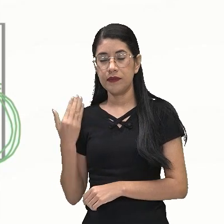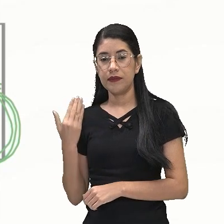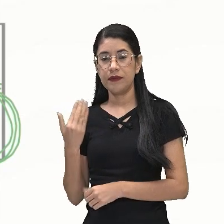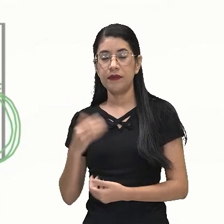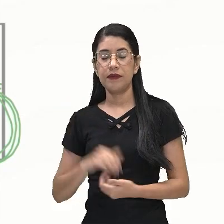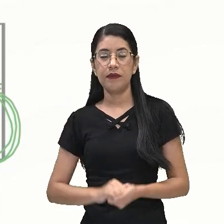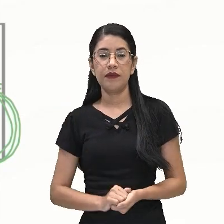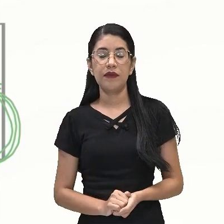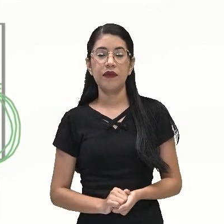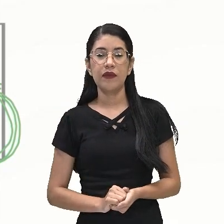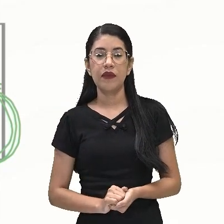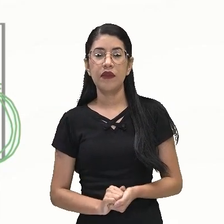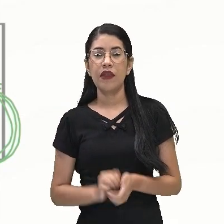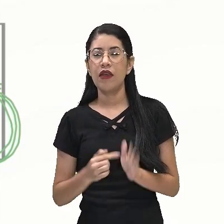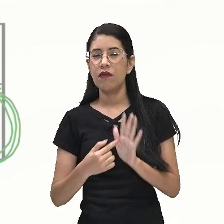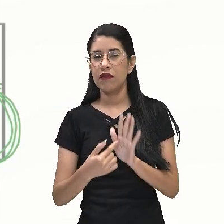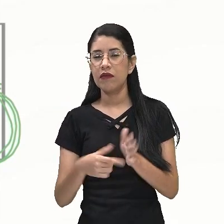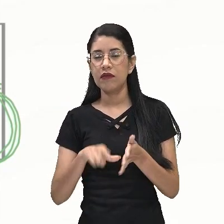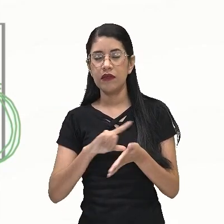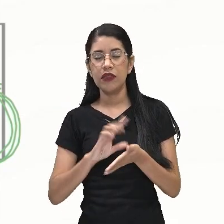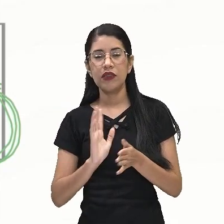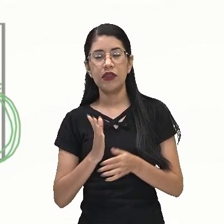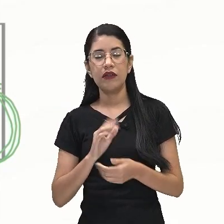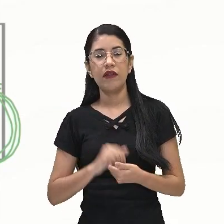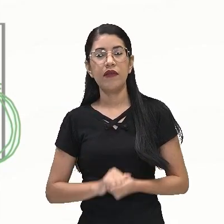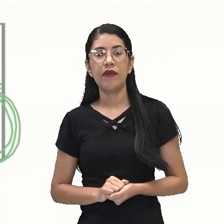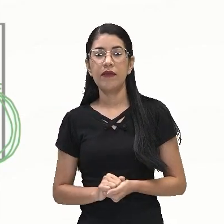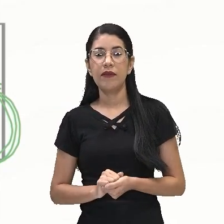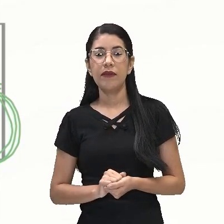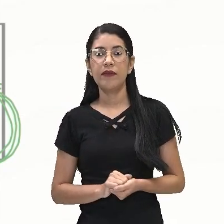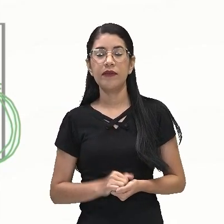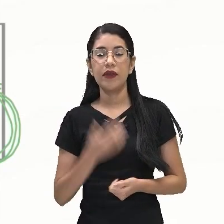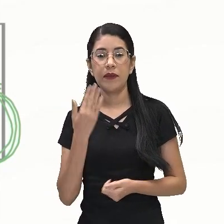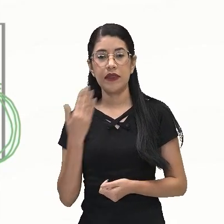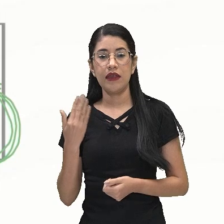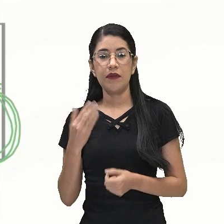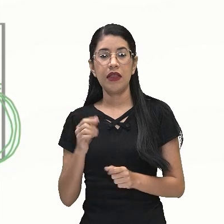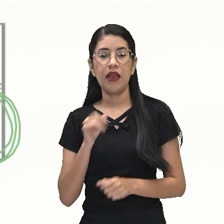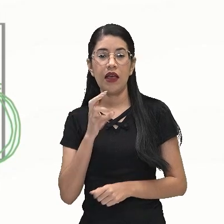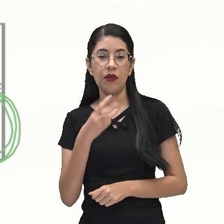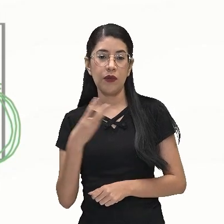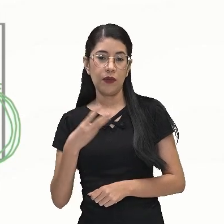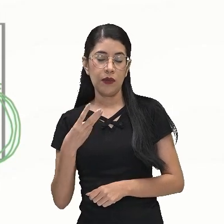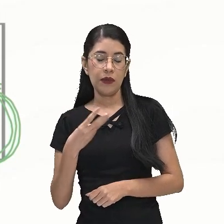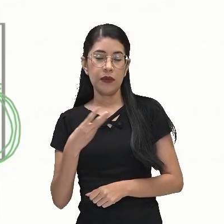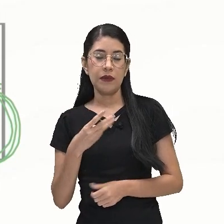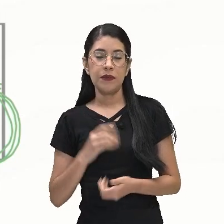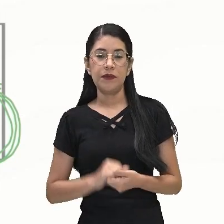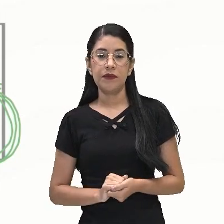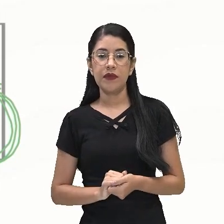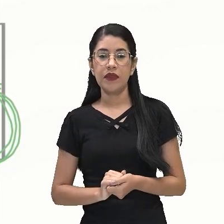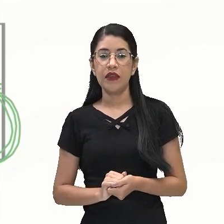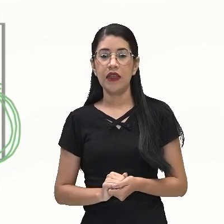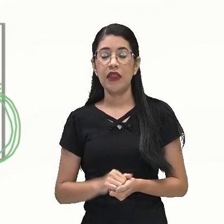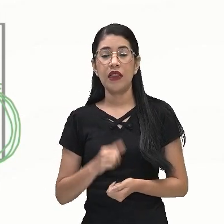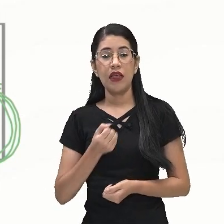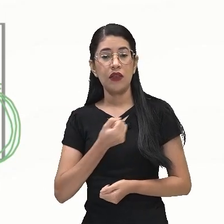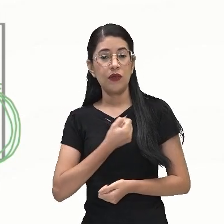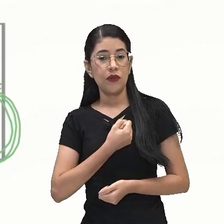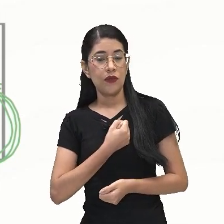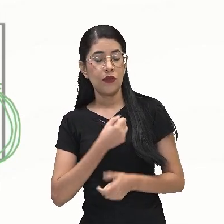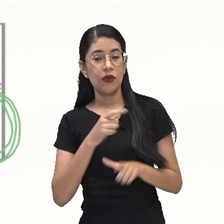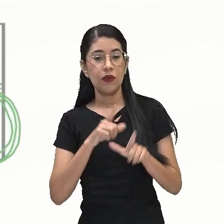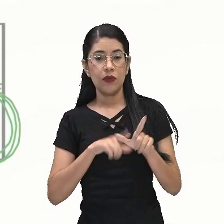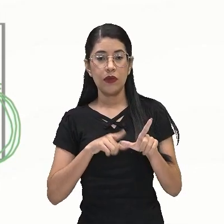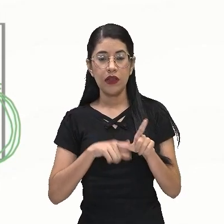no sistema que eu estava mostrando para vocês. Observe esse terceiro exemplo. Você está vendo que tem um número, uma letra